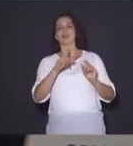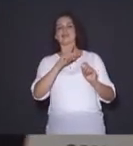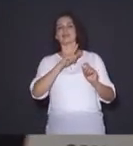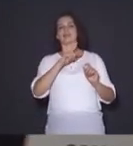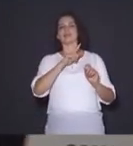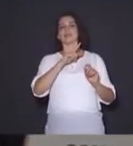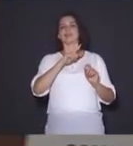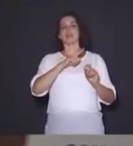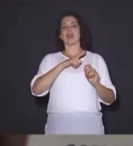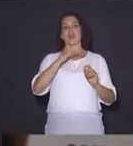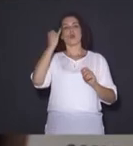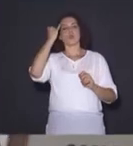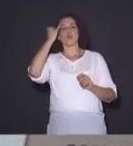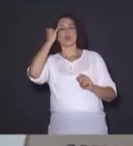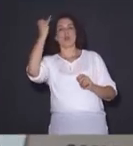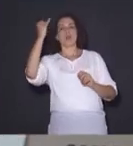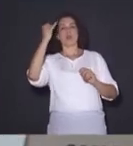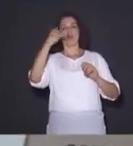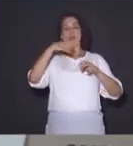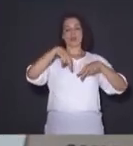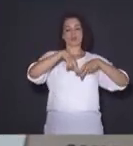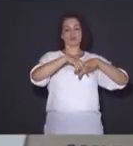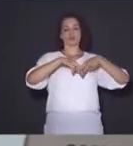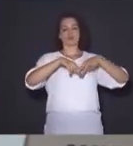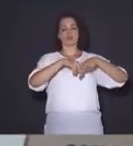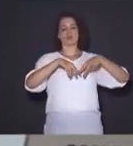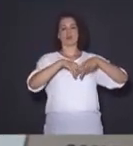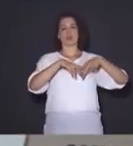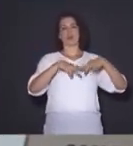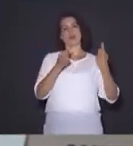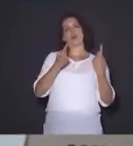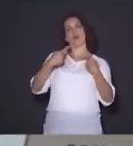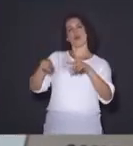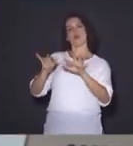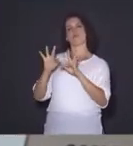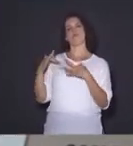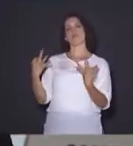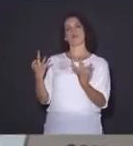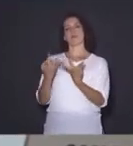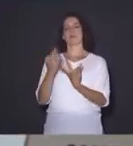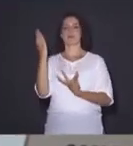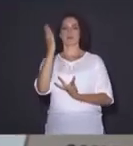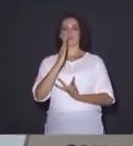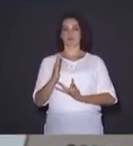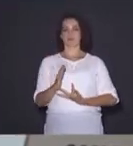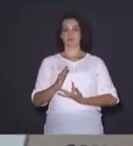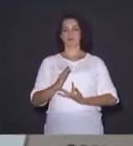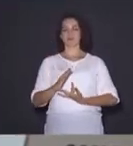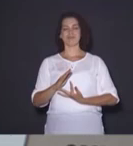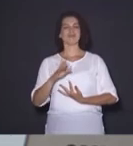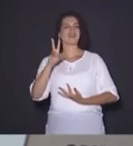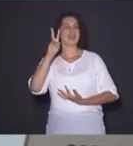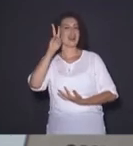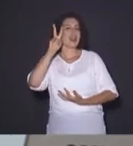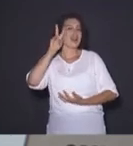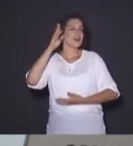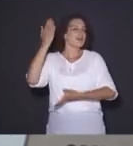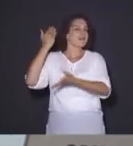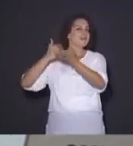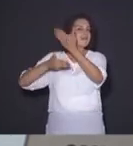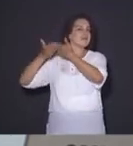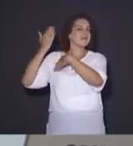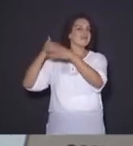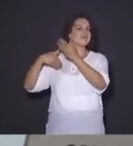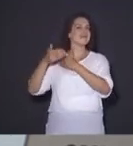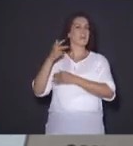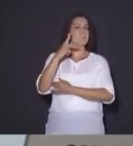gênero que ameaça os lares brasileiros no quem se lembra daquela é naquele momento né no dante